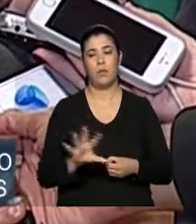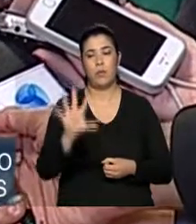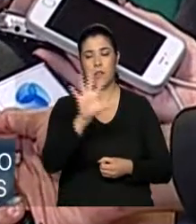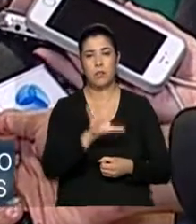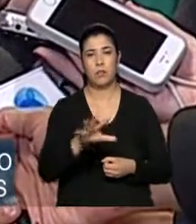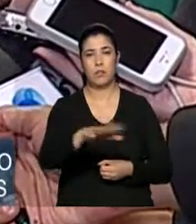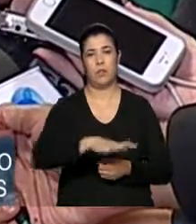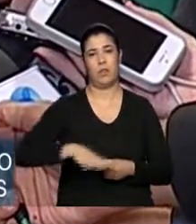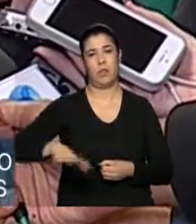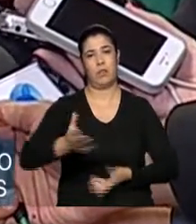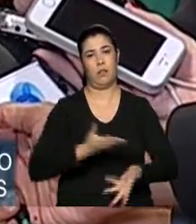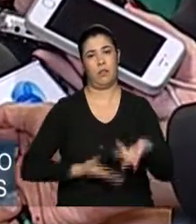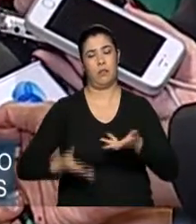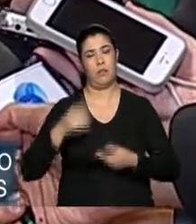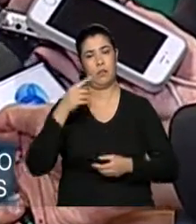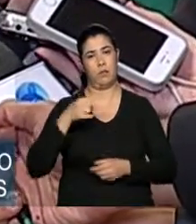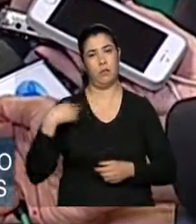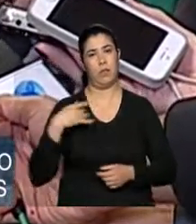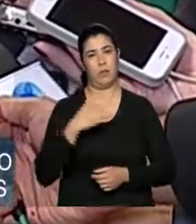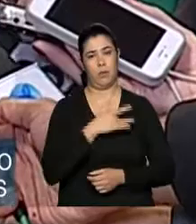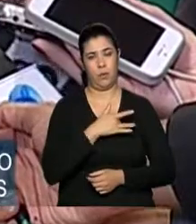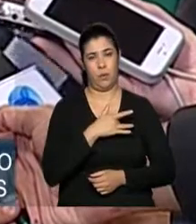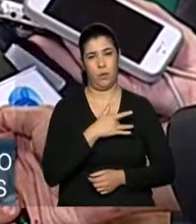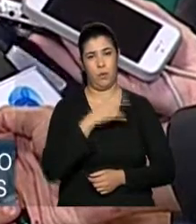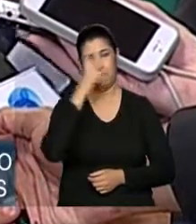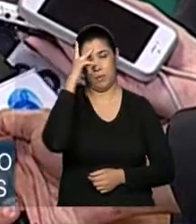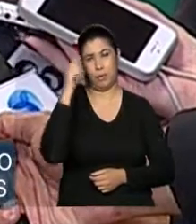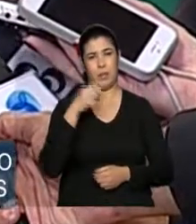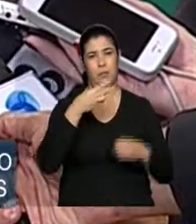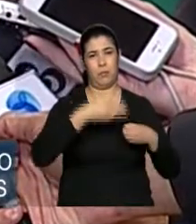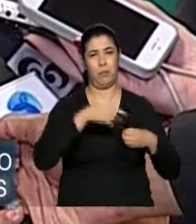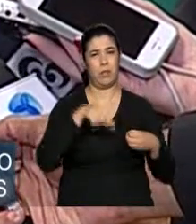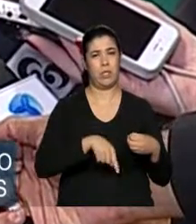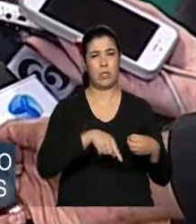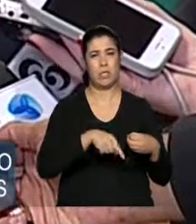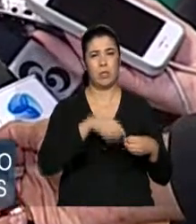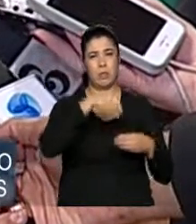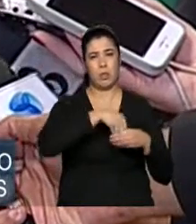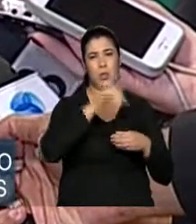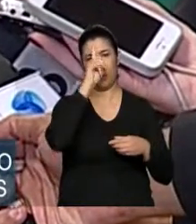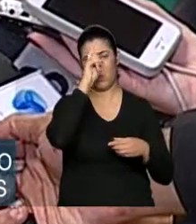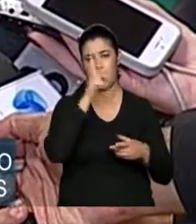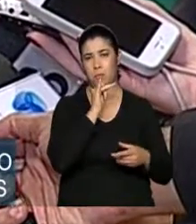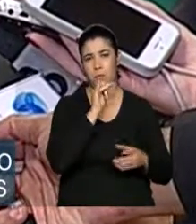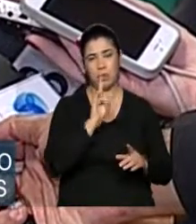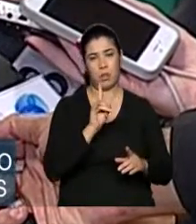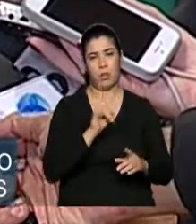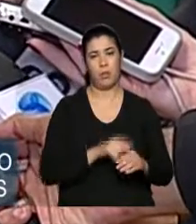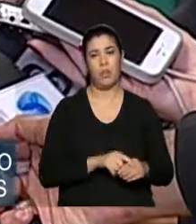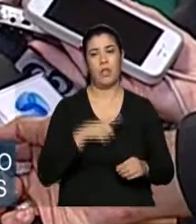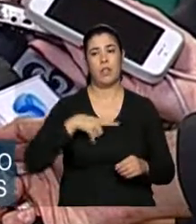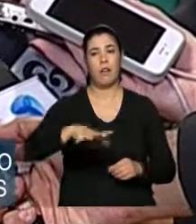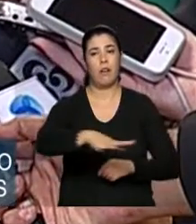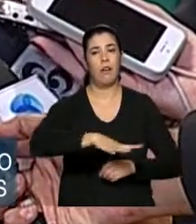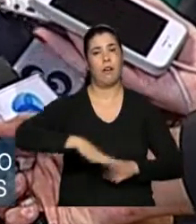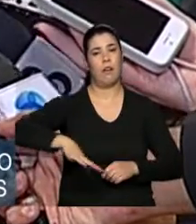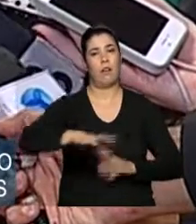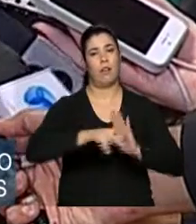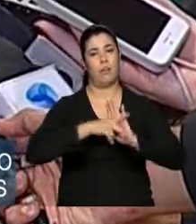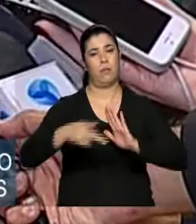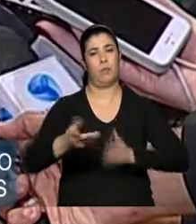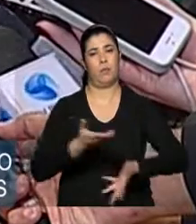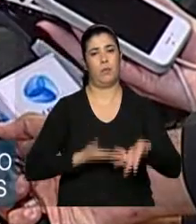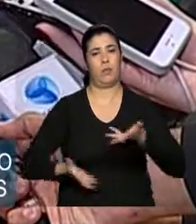equívoco, às vezes alguns pensam que são leitos no município, eu repito, são leitos na região de saúde, até porque um dos